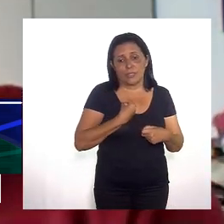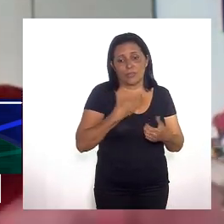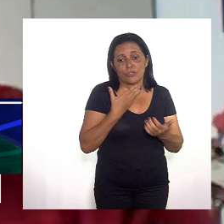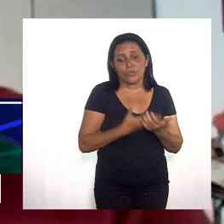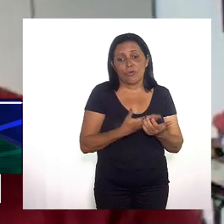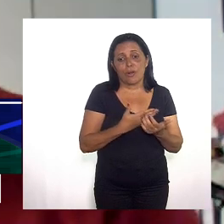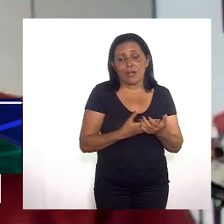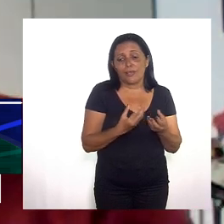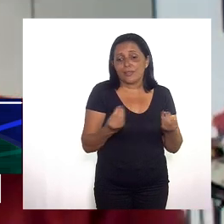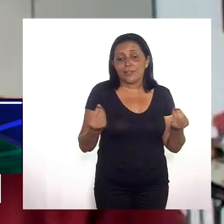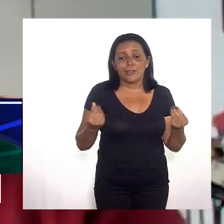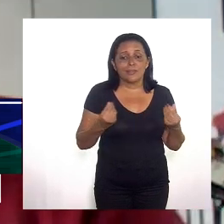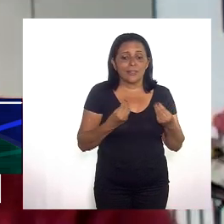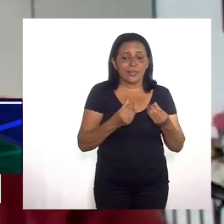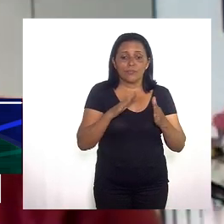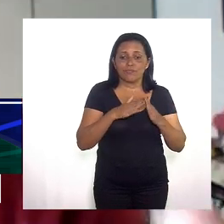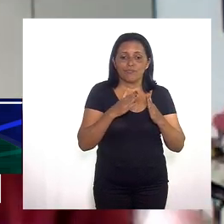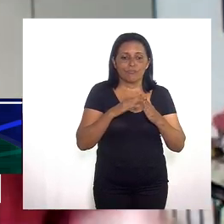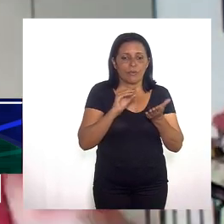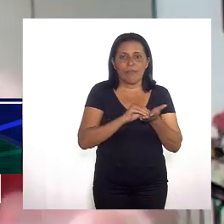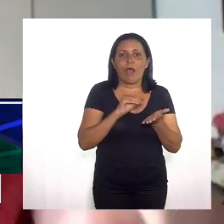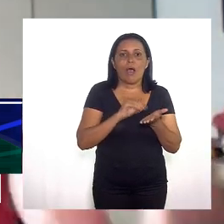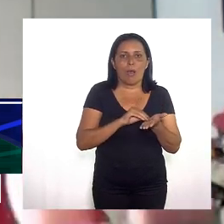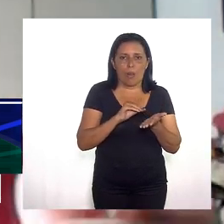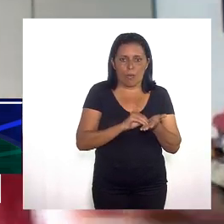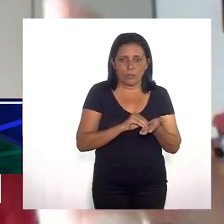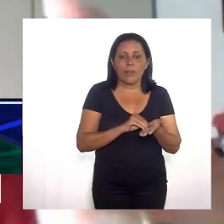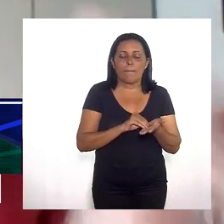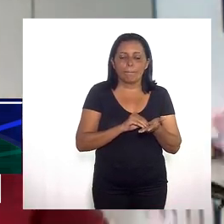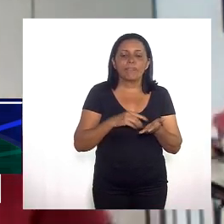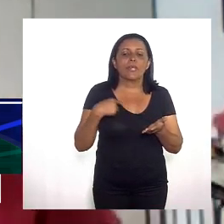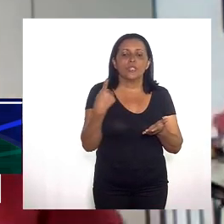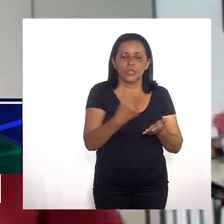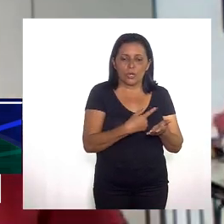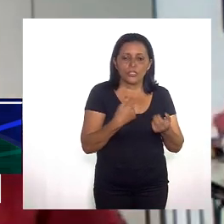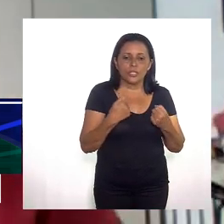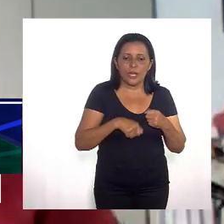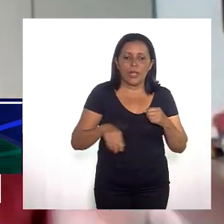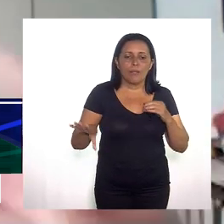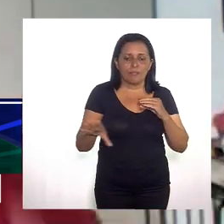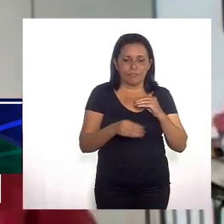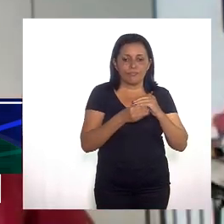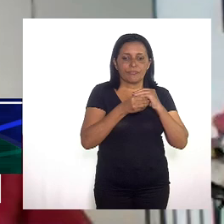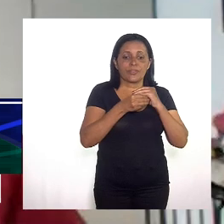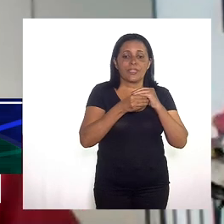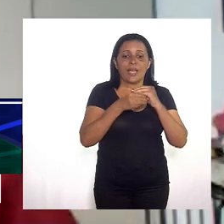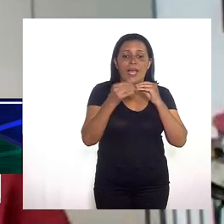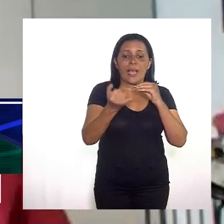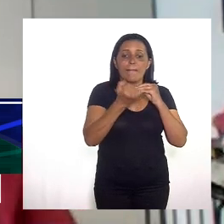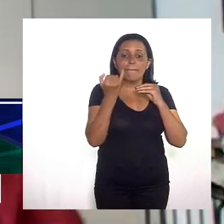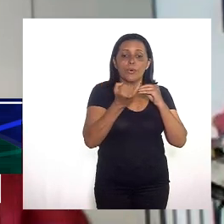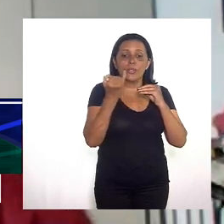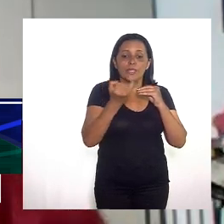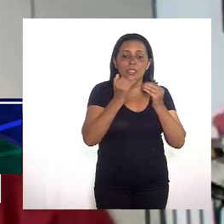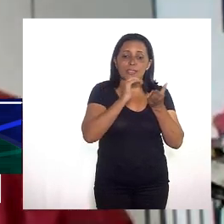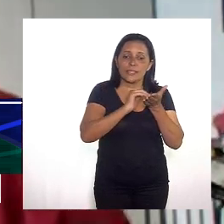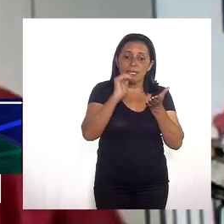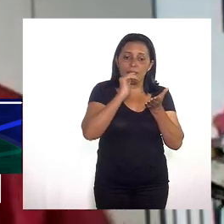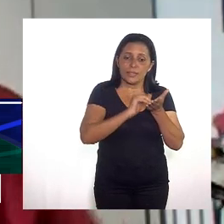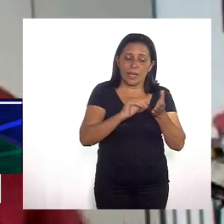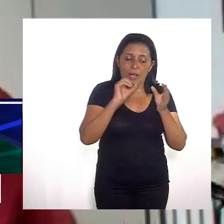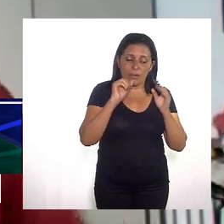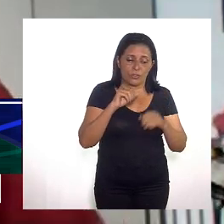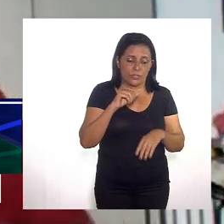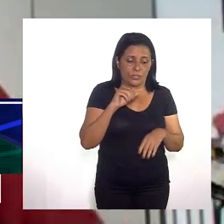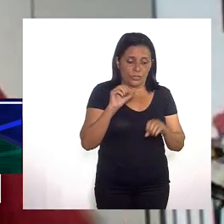sem condições. Então, a gente quer reiterar a importância do secretário estadual de